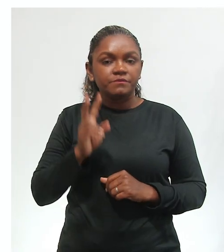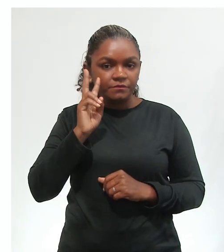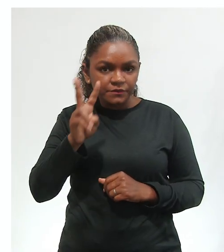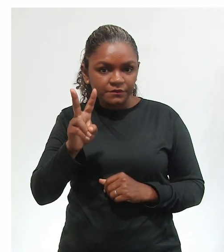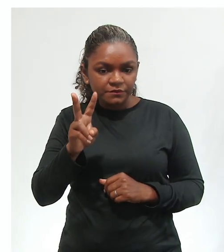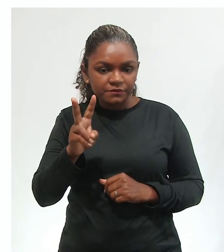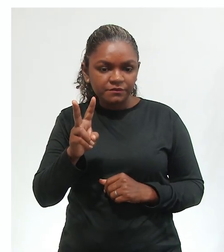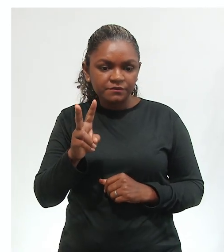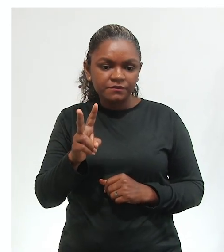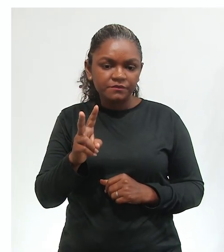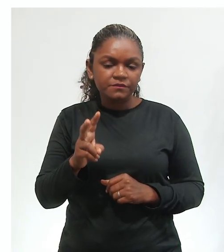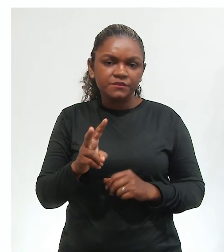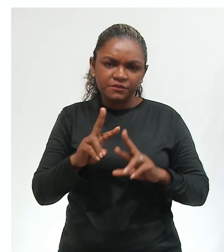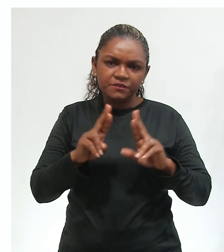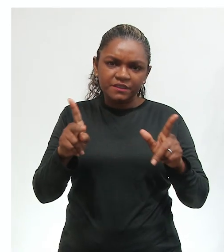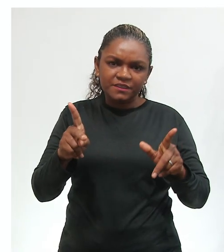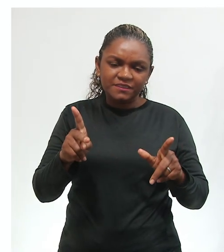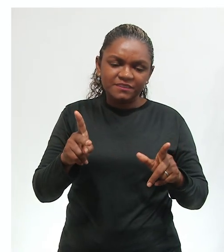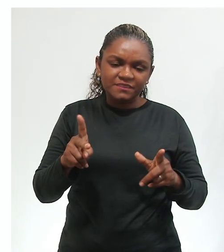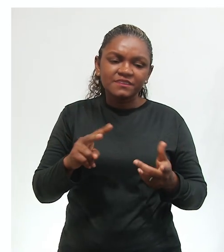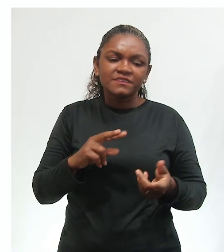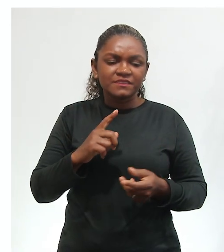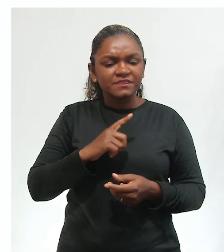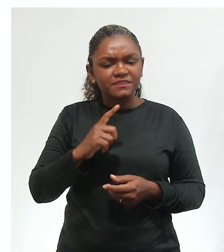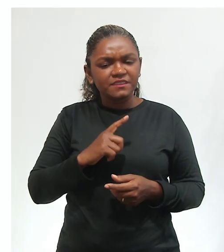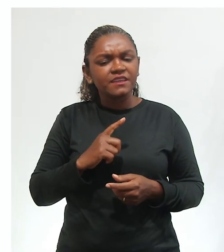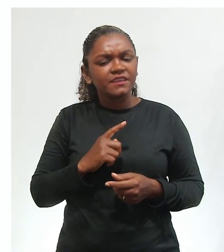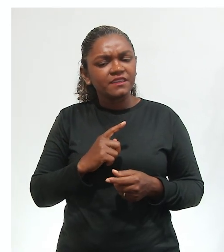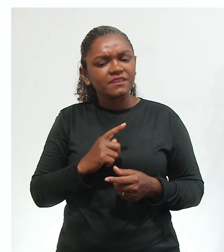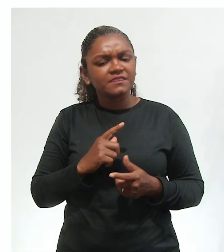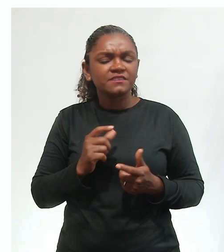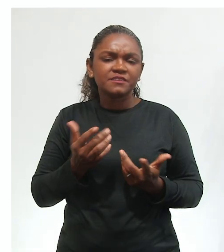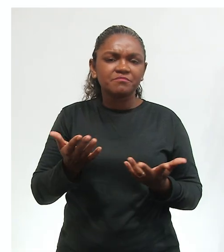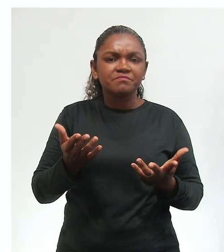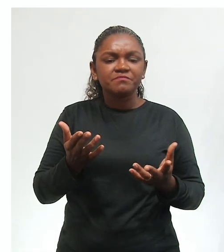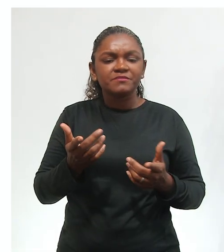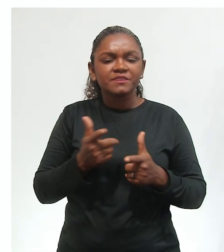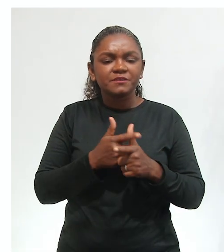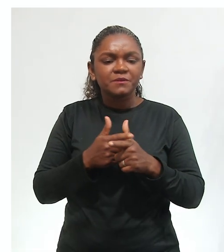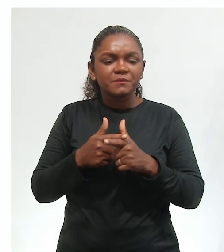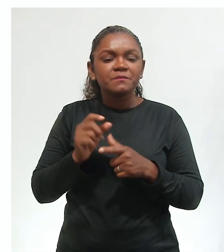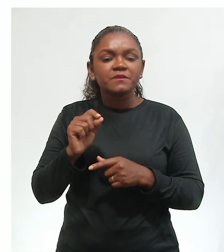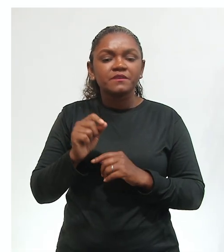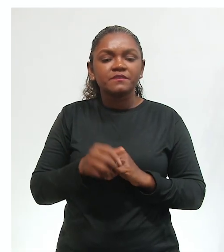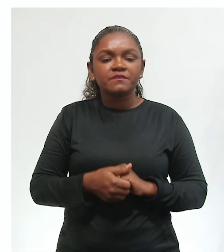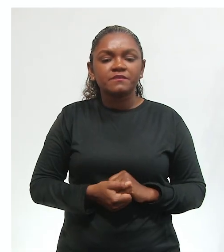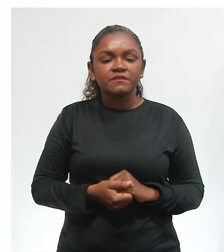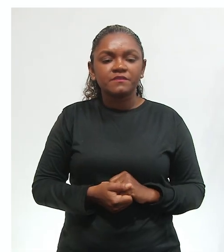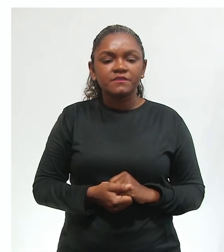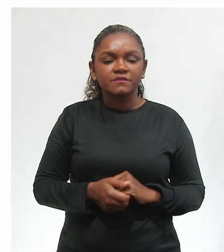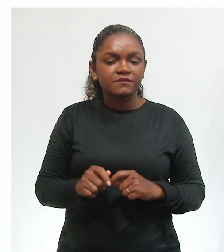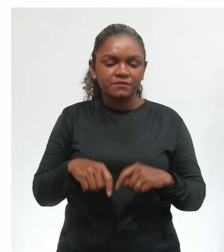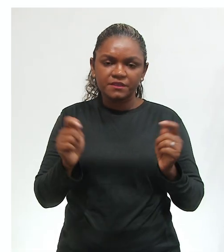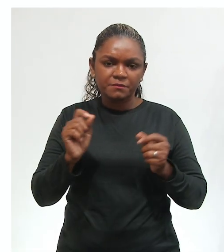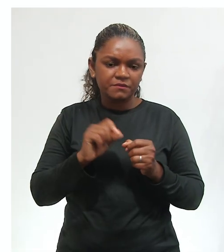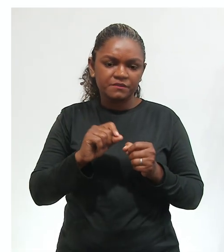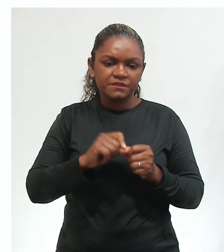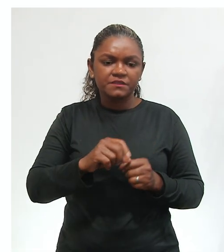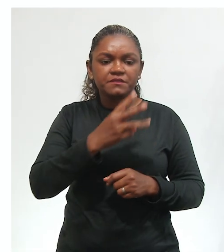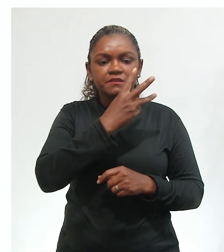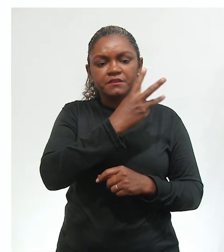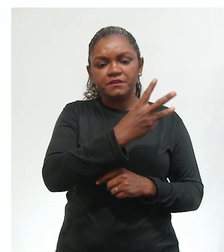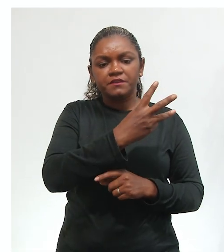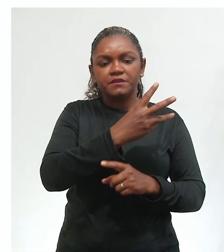Observem essa escrita aqui. Ela tem alguns problemas, que a gente não vai escrever 3, 11, 10, porque o nosso